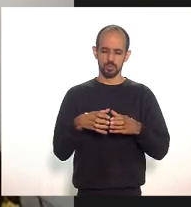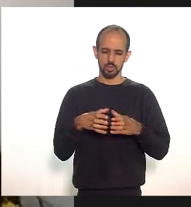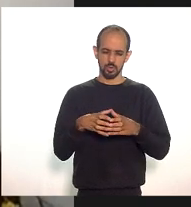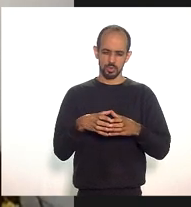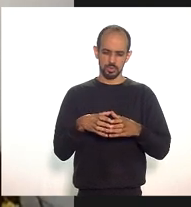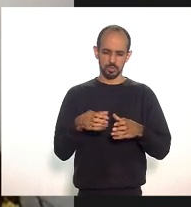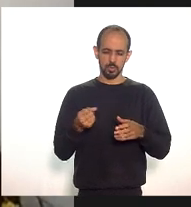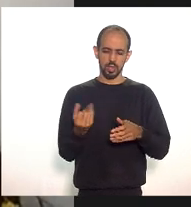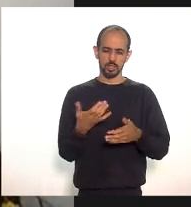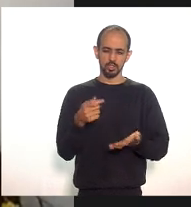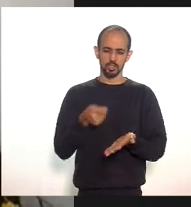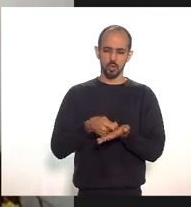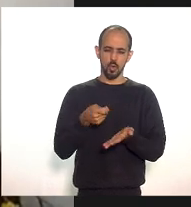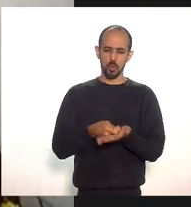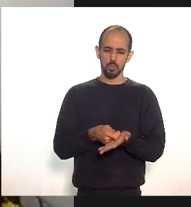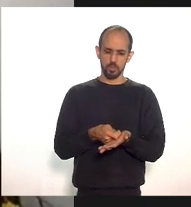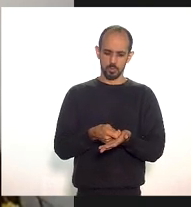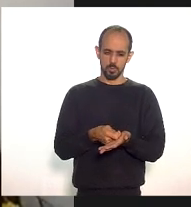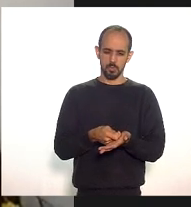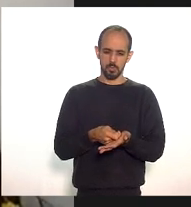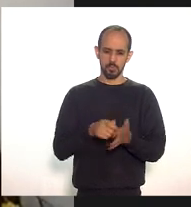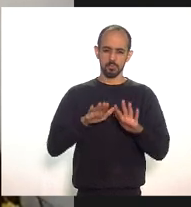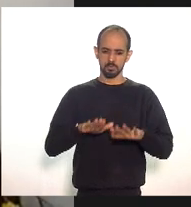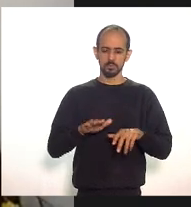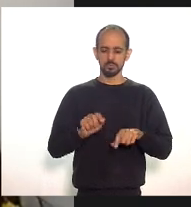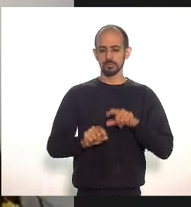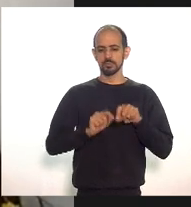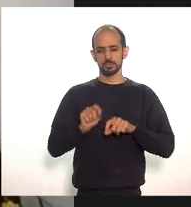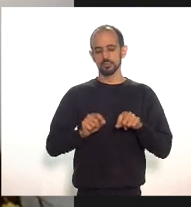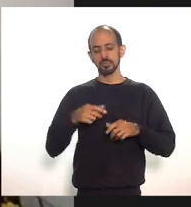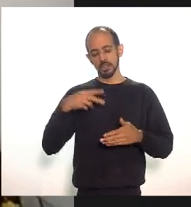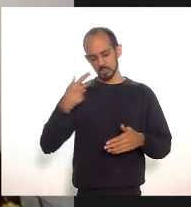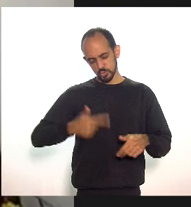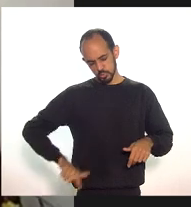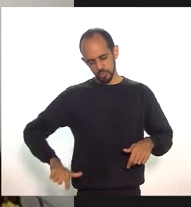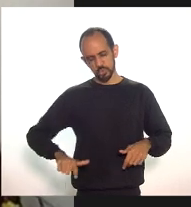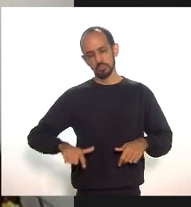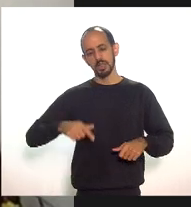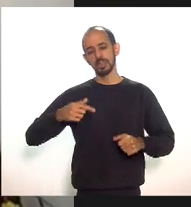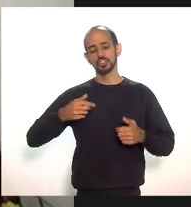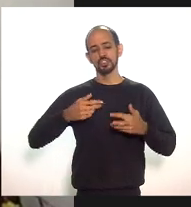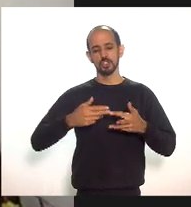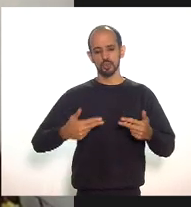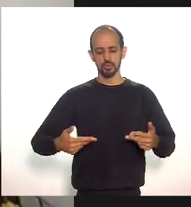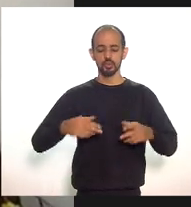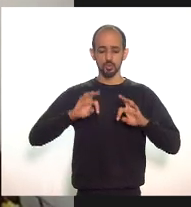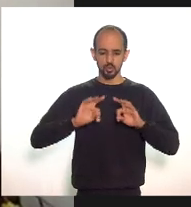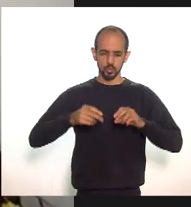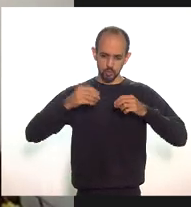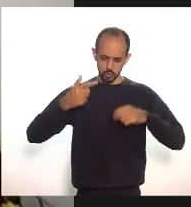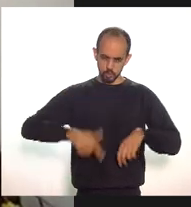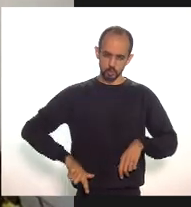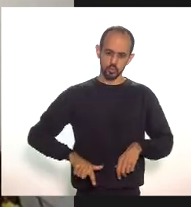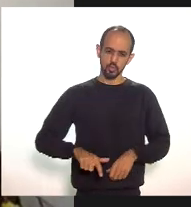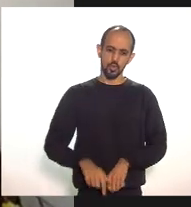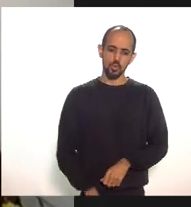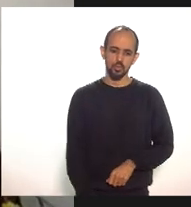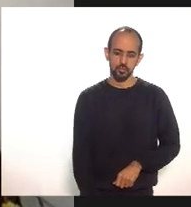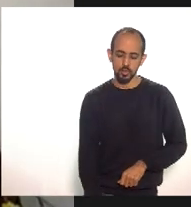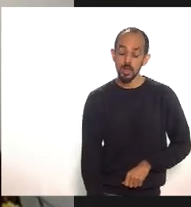ações imediatas da Cedae E no entanto as coisas se repete ainda que a cidade seja